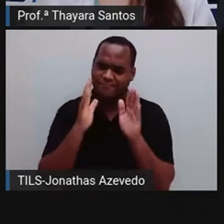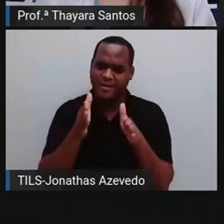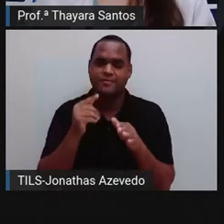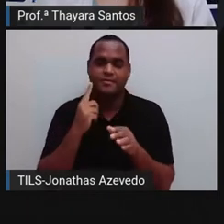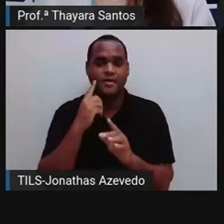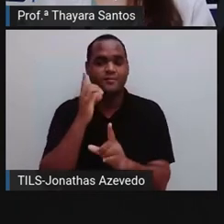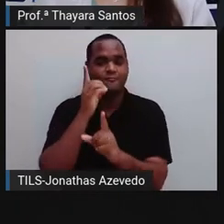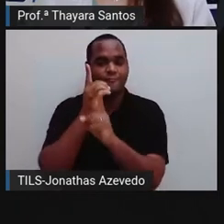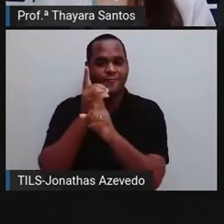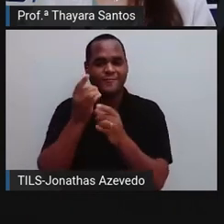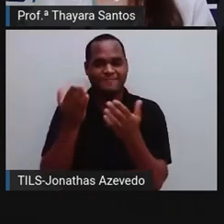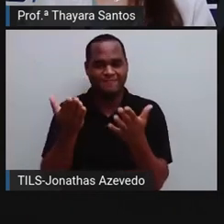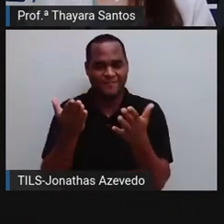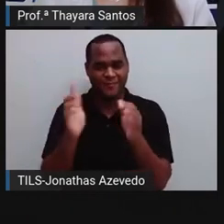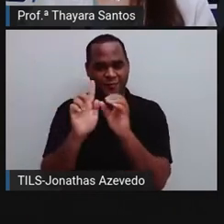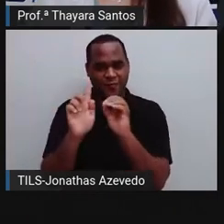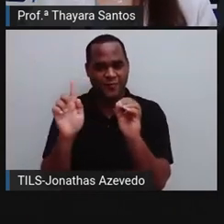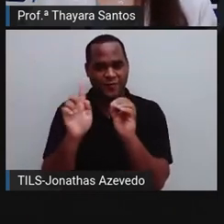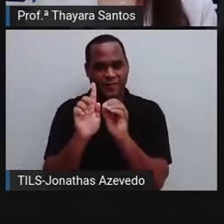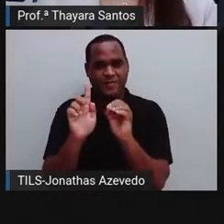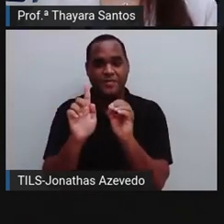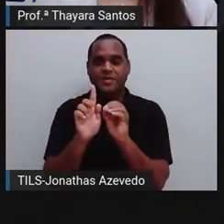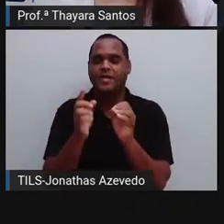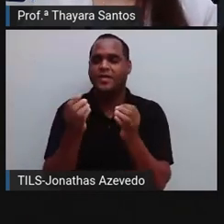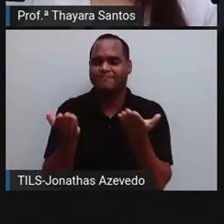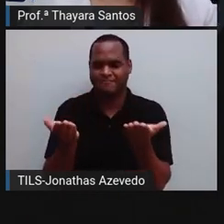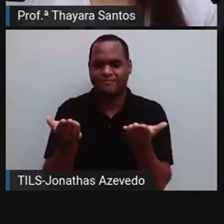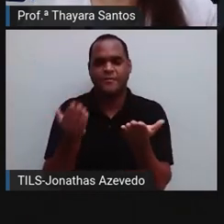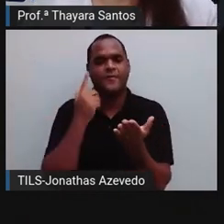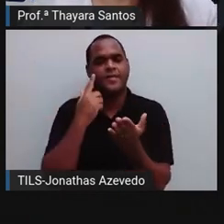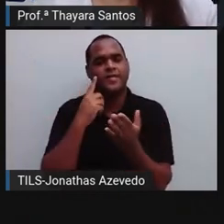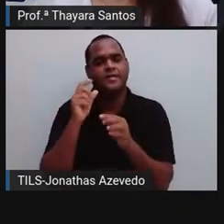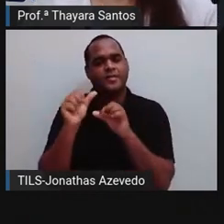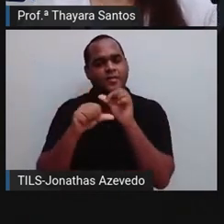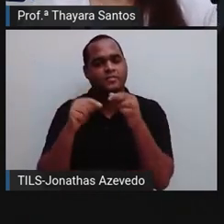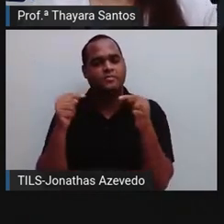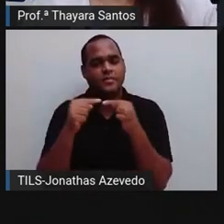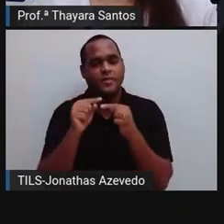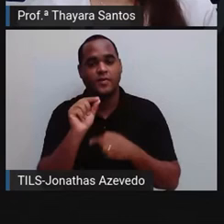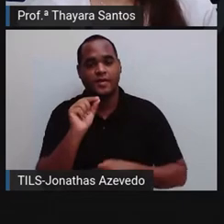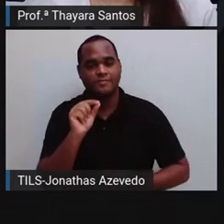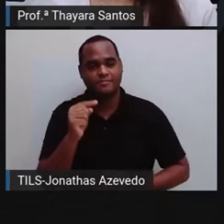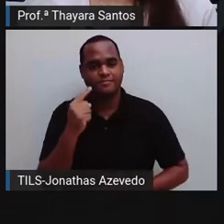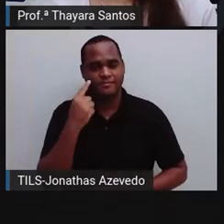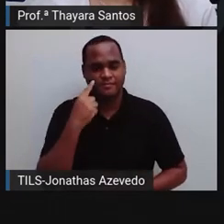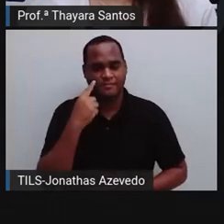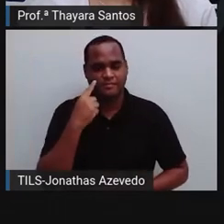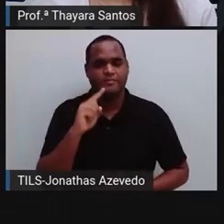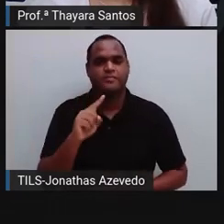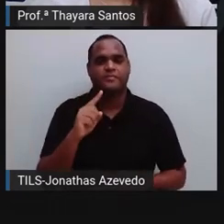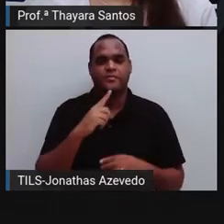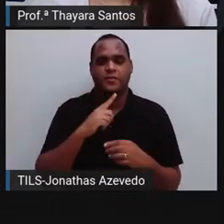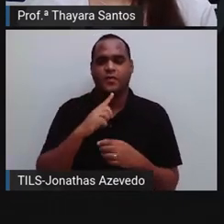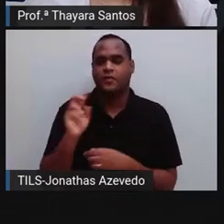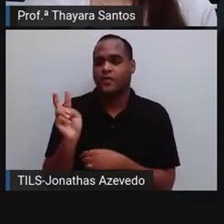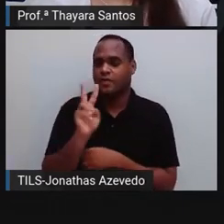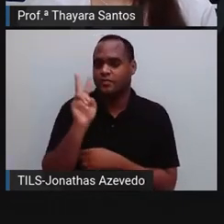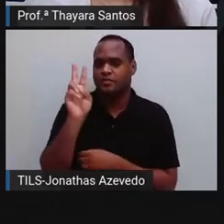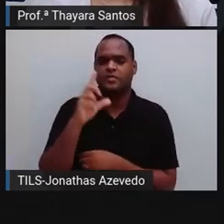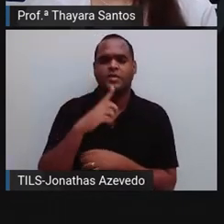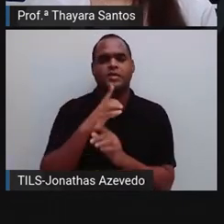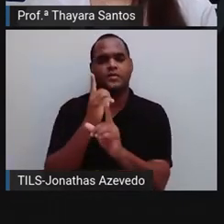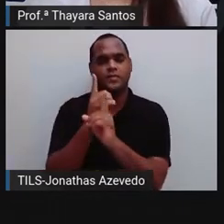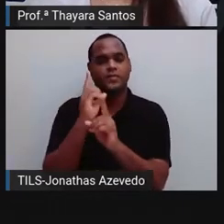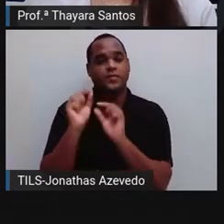vocês são encaminhados para essa página daqui. Aí o que é que vocês têm que fazer? Vai aparecer esse quadrado com esses valores. Aqui ele